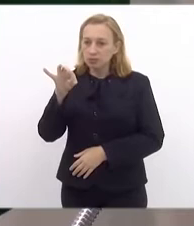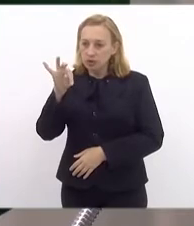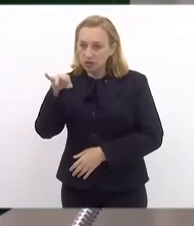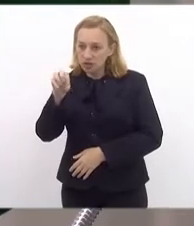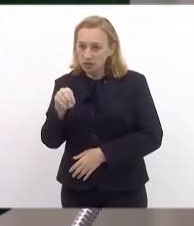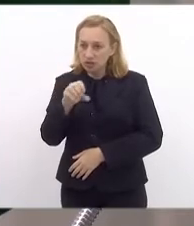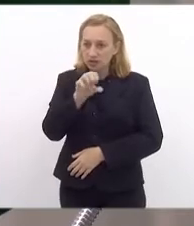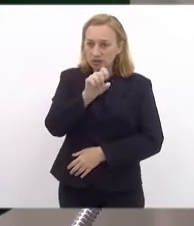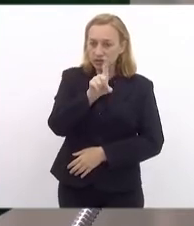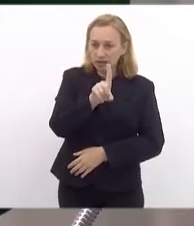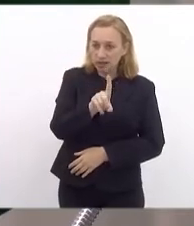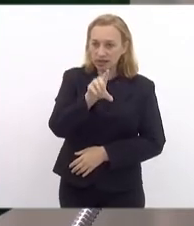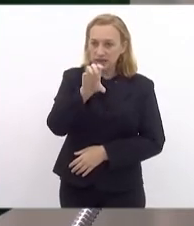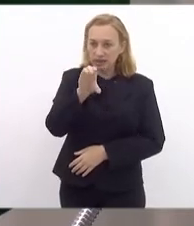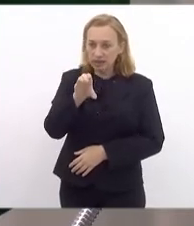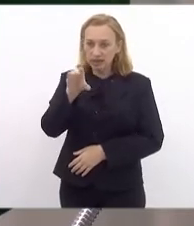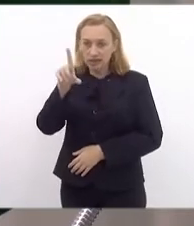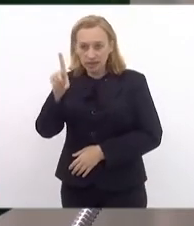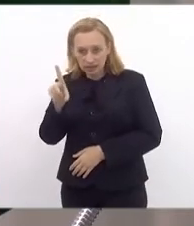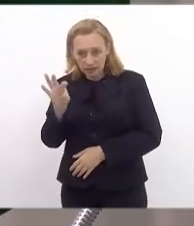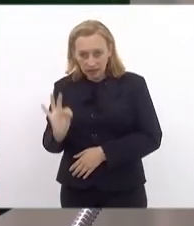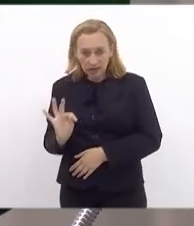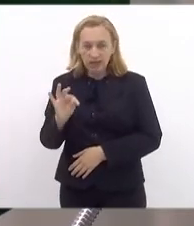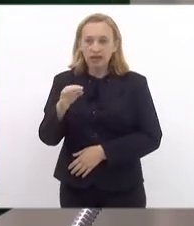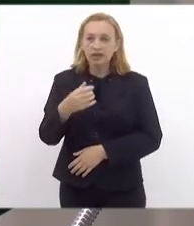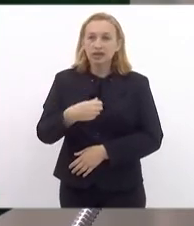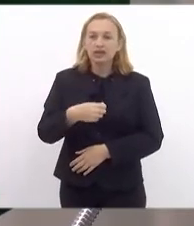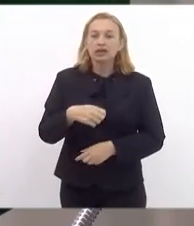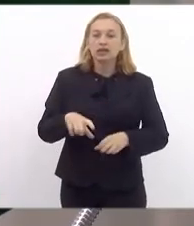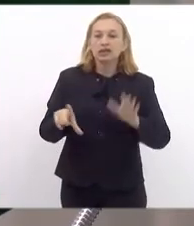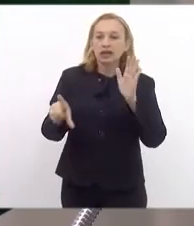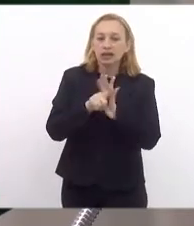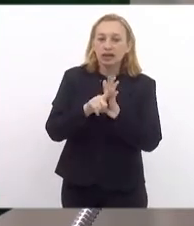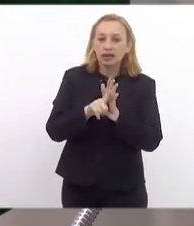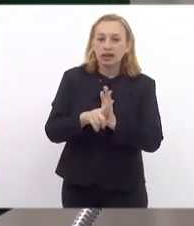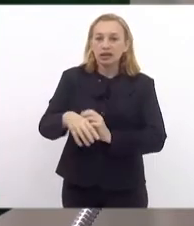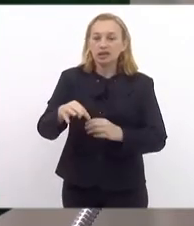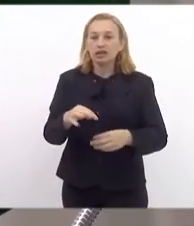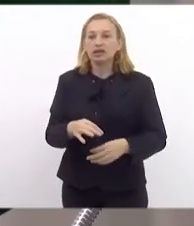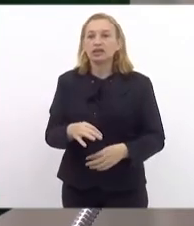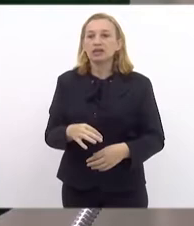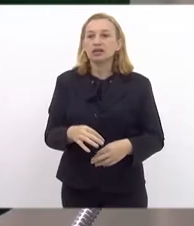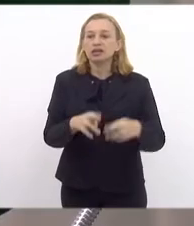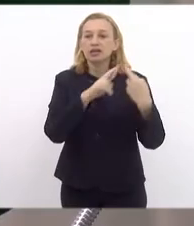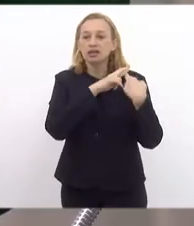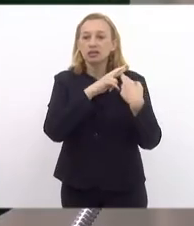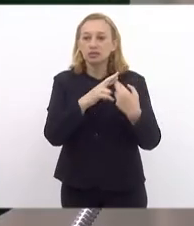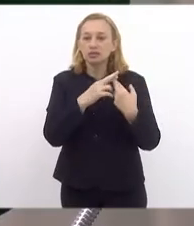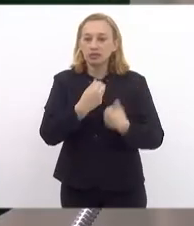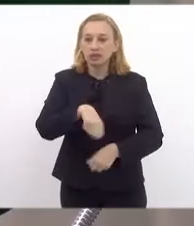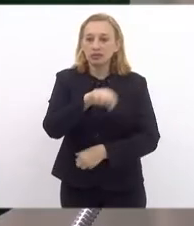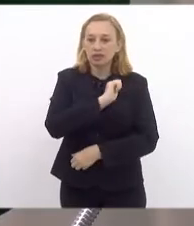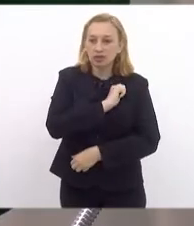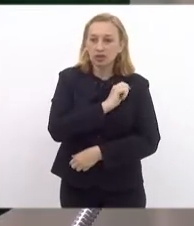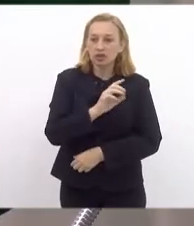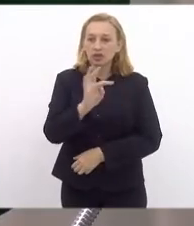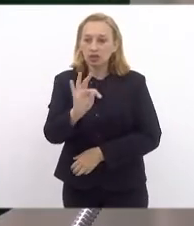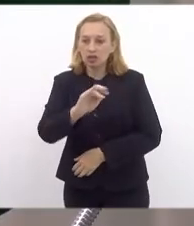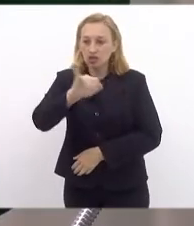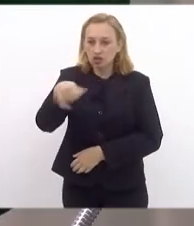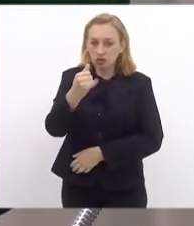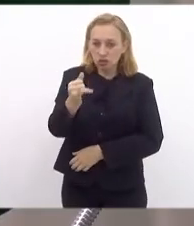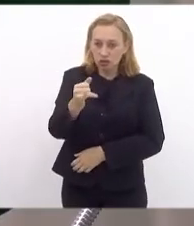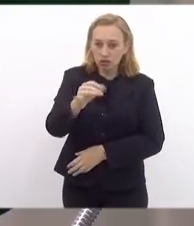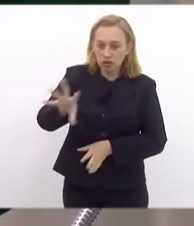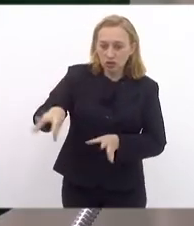dispositivo da lei de responsabilidade fiscal e o TJ e ele não entra no mérito